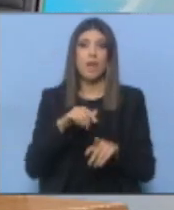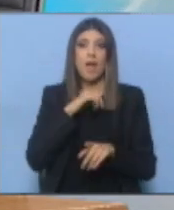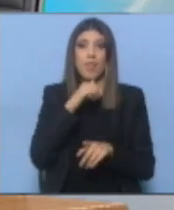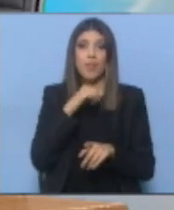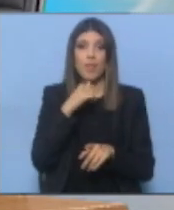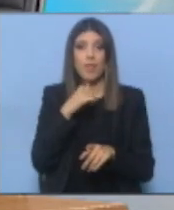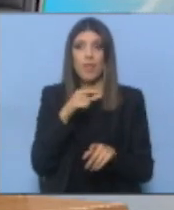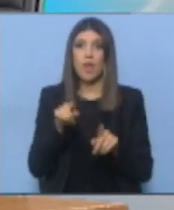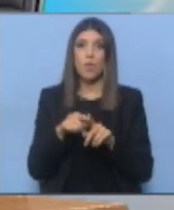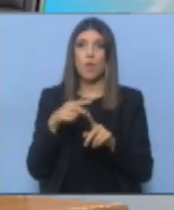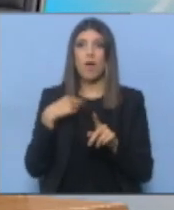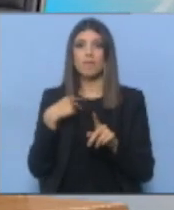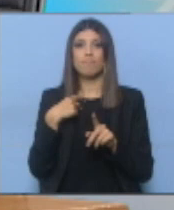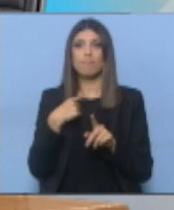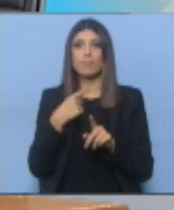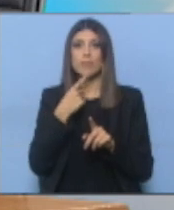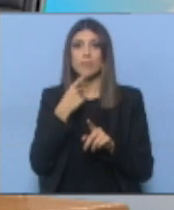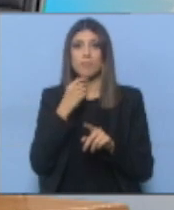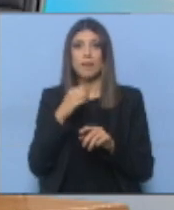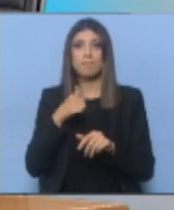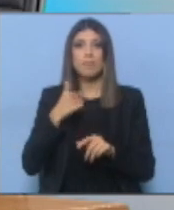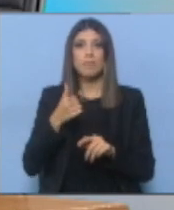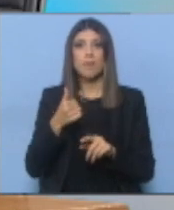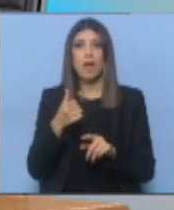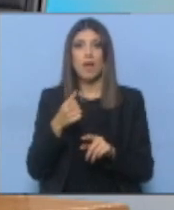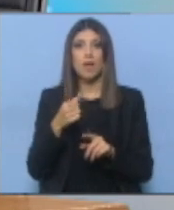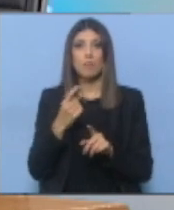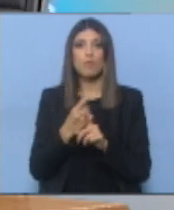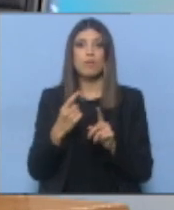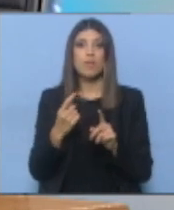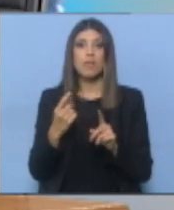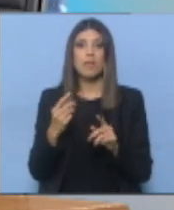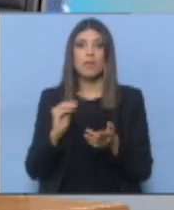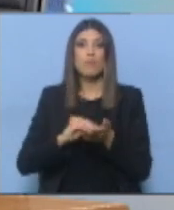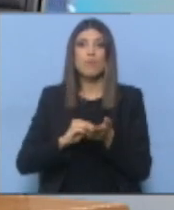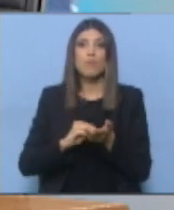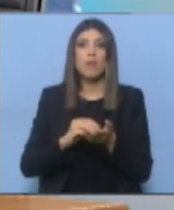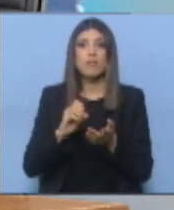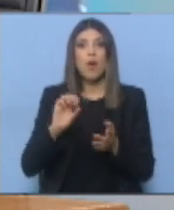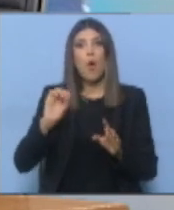a percepção exata dos aspectos que levam a essa situação de pobreza e exclusão social.